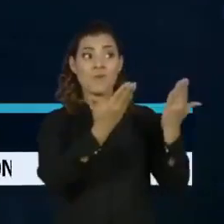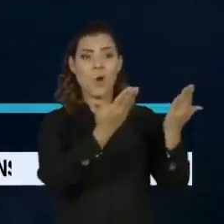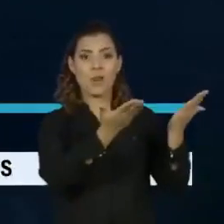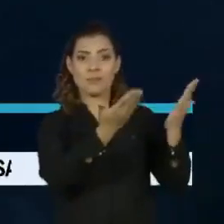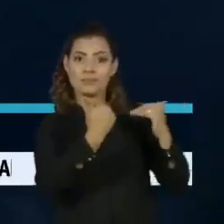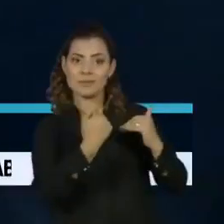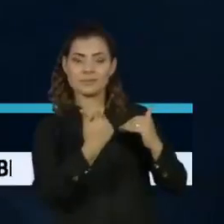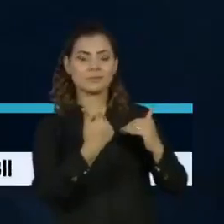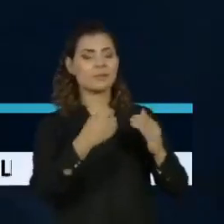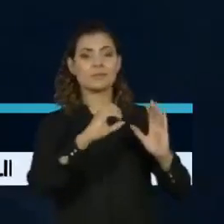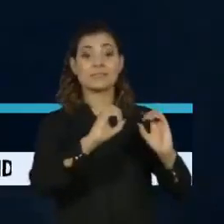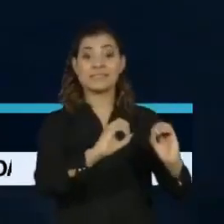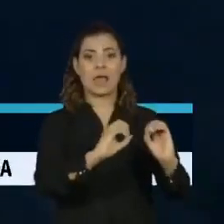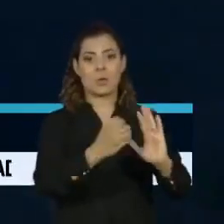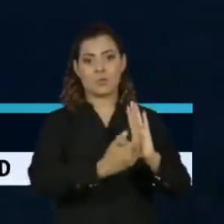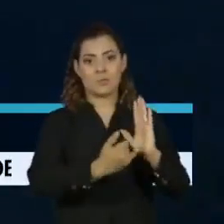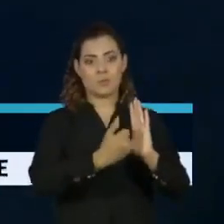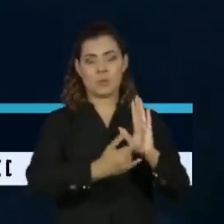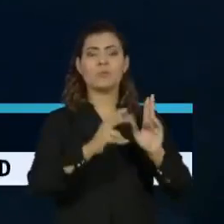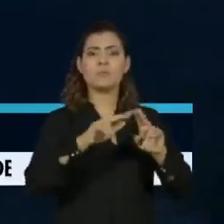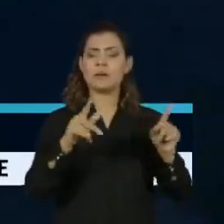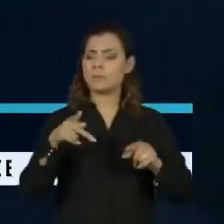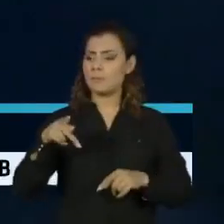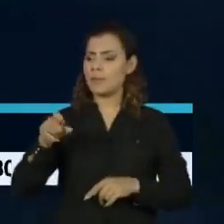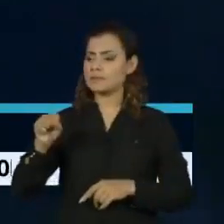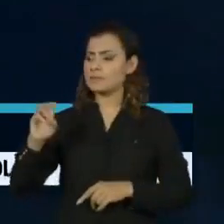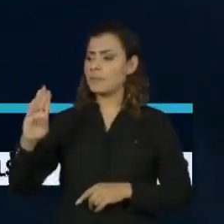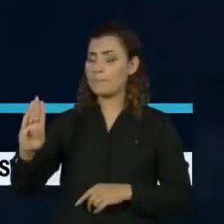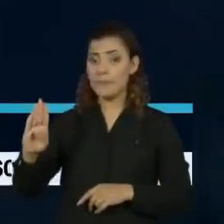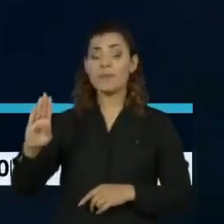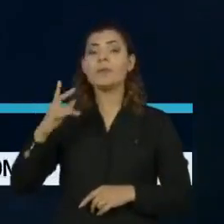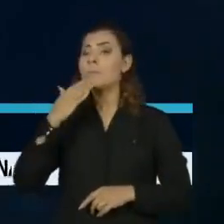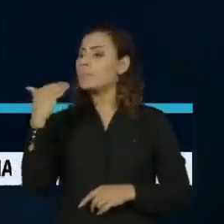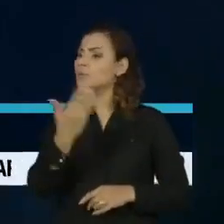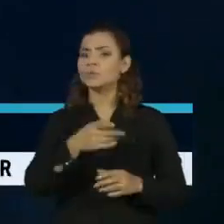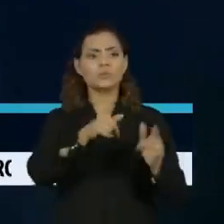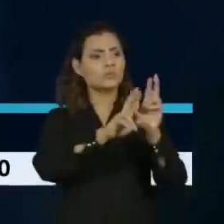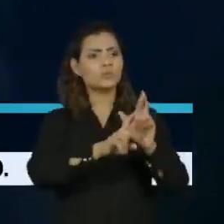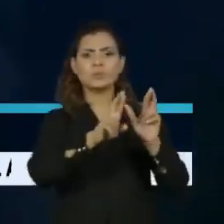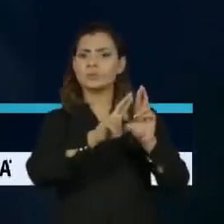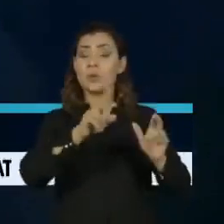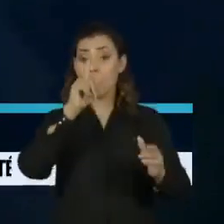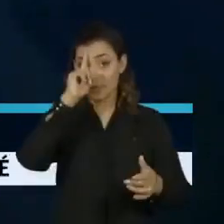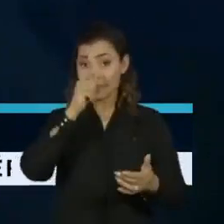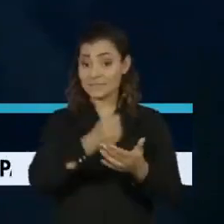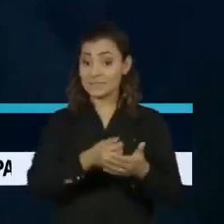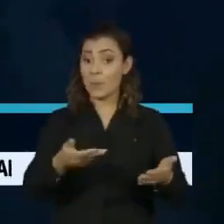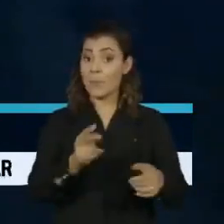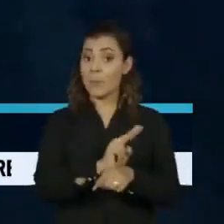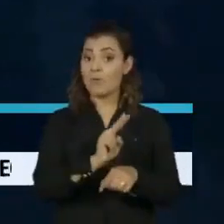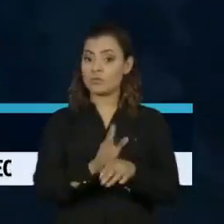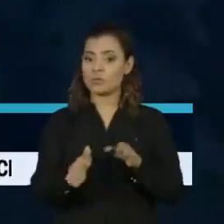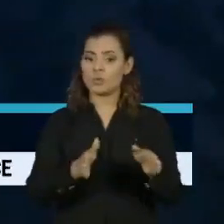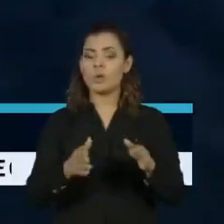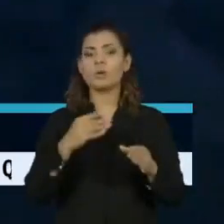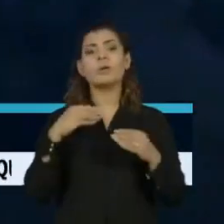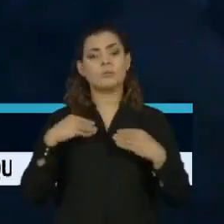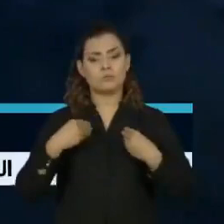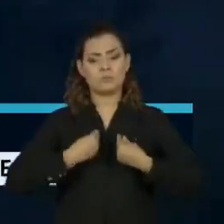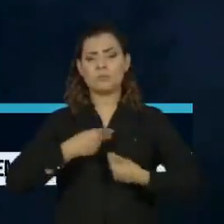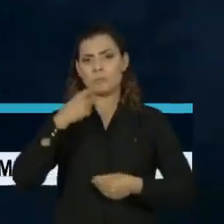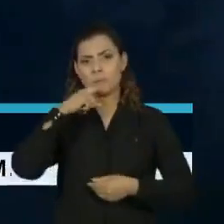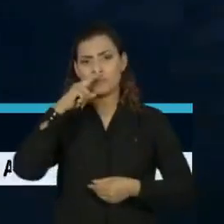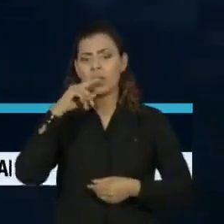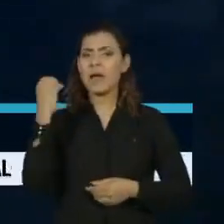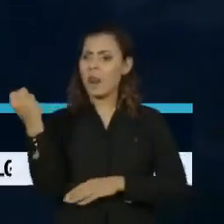a liminar foi pedida pelo PSB o partido socialista brasileiro na decisão provisória o ministro chamou a